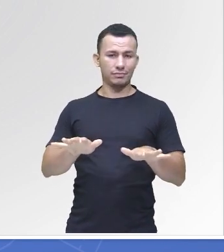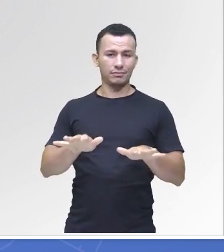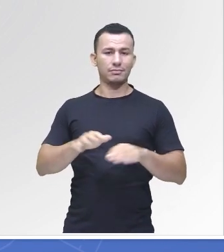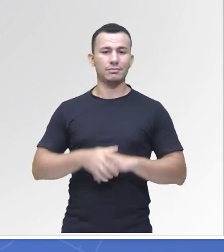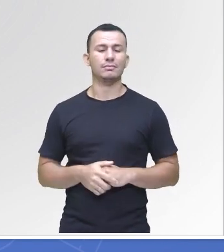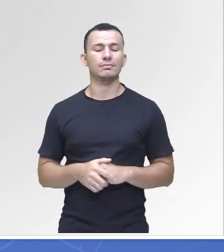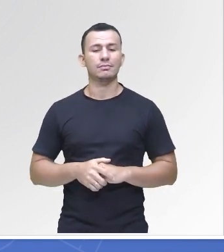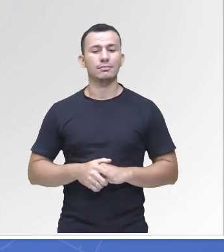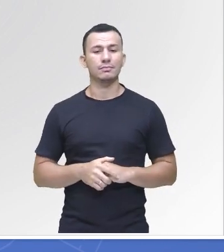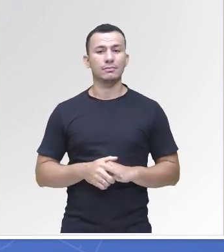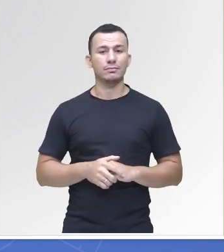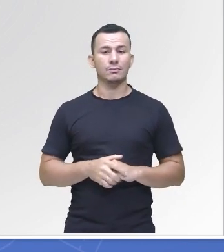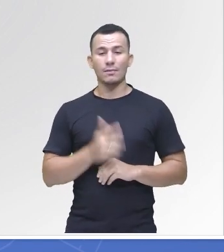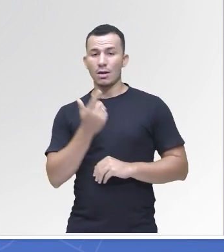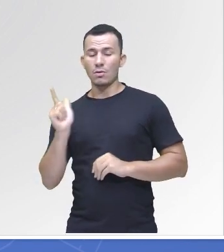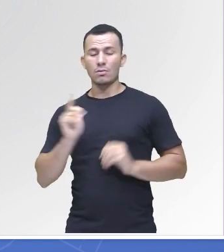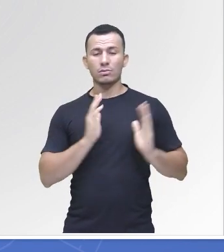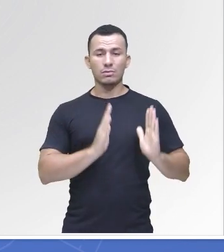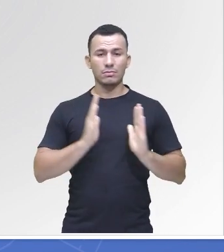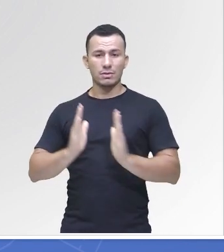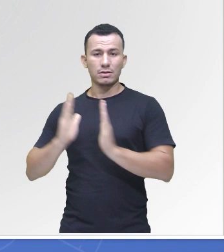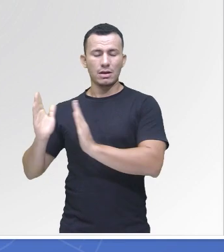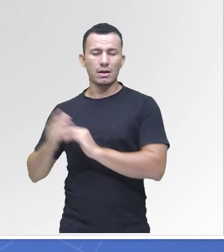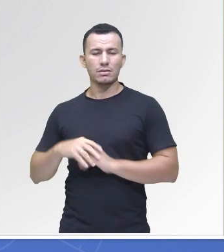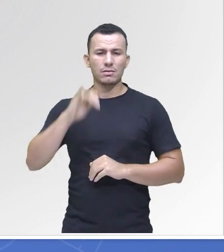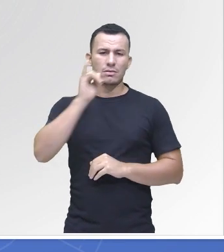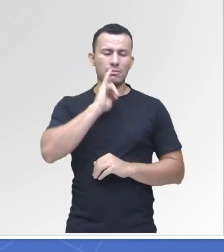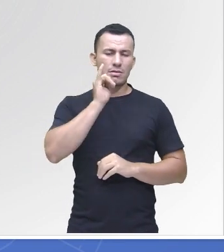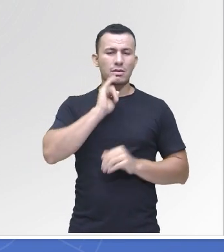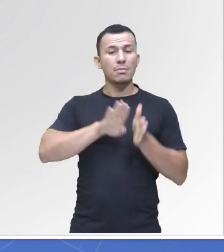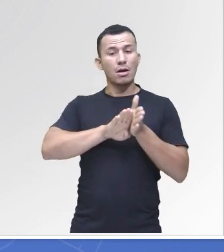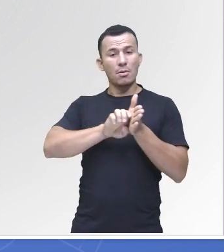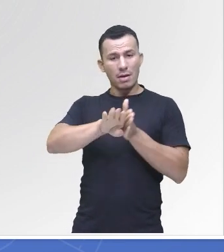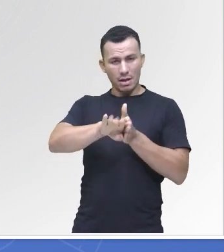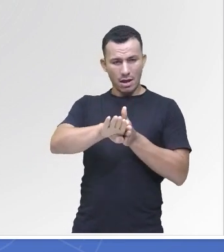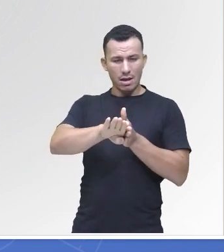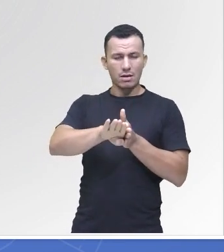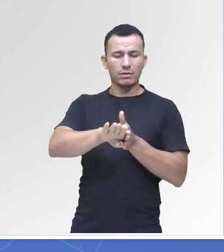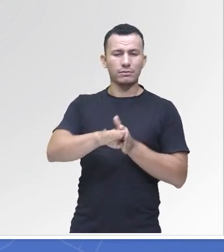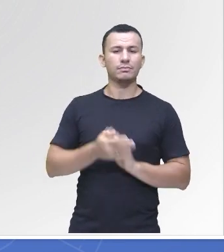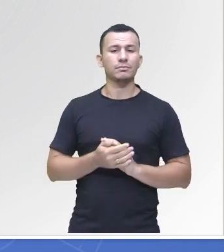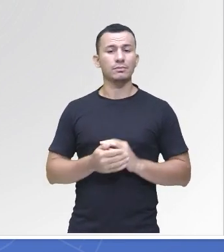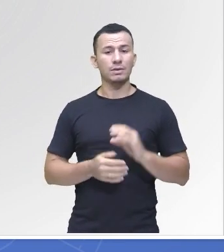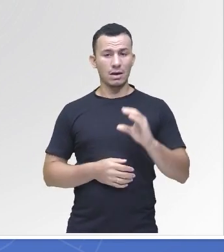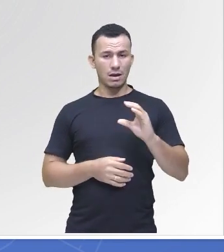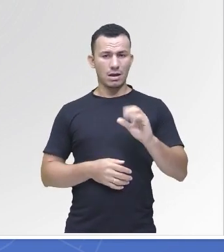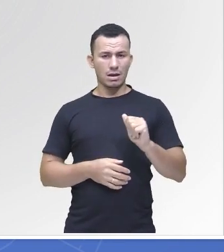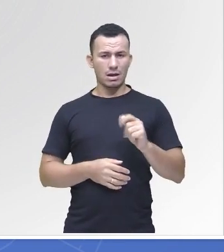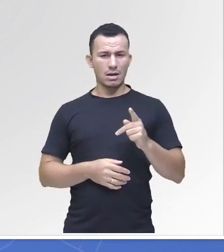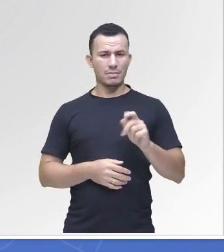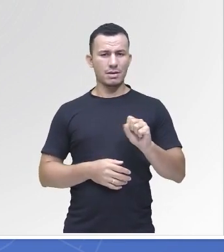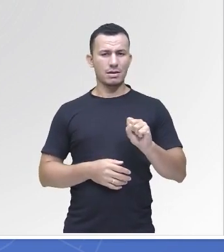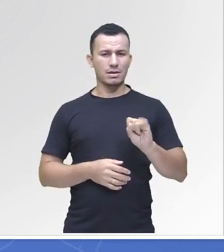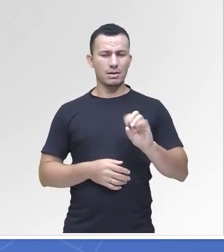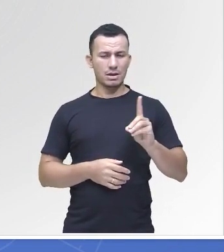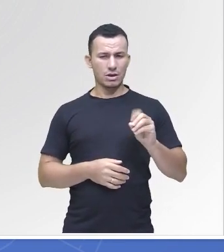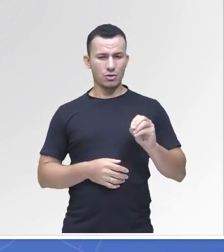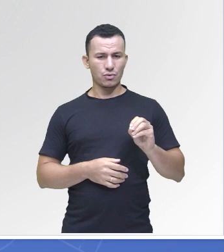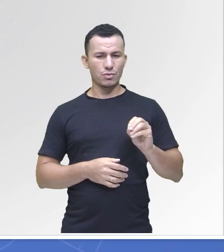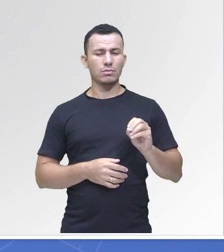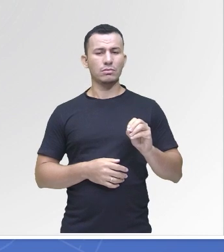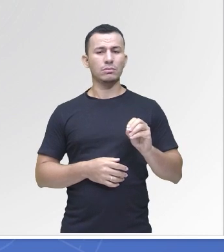outro processo, a gente tem um exemplo do bacteriófago, né? Então a gente tem aqui o capsídeo com genoma, o